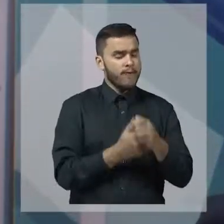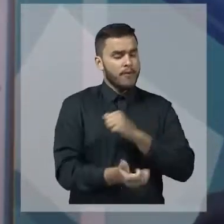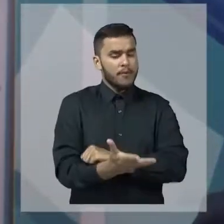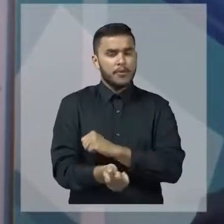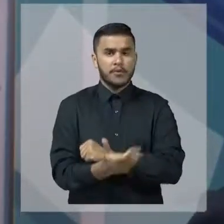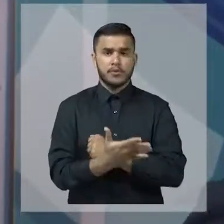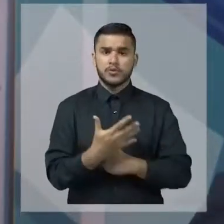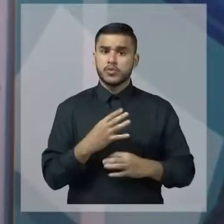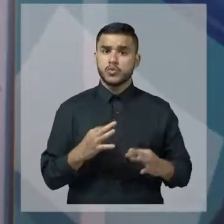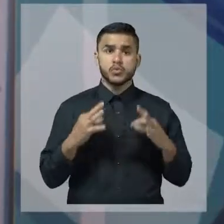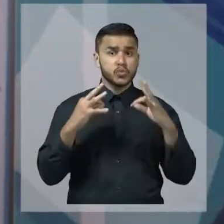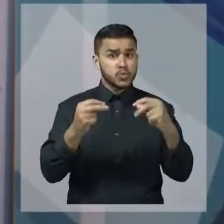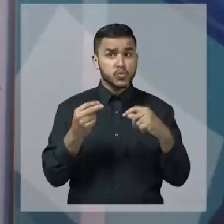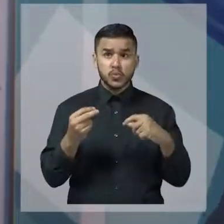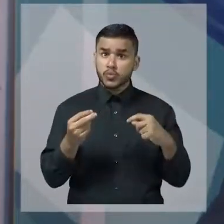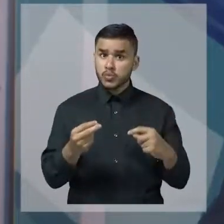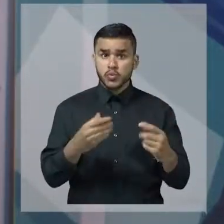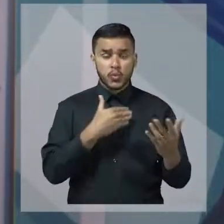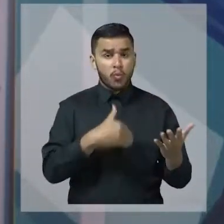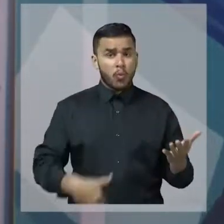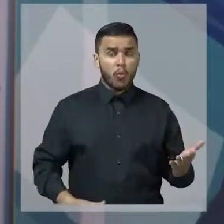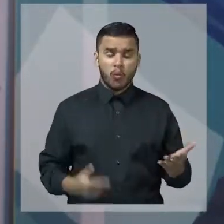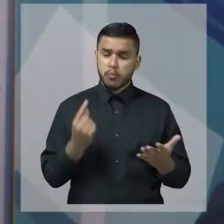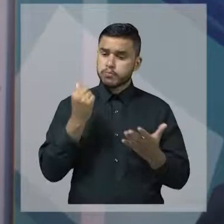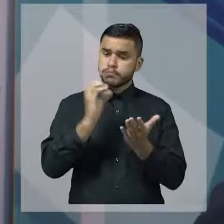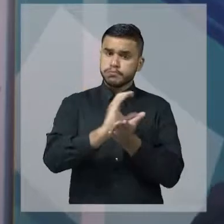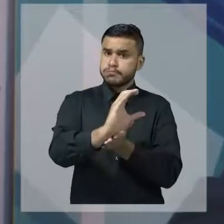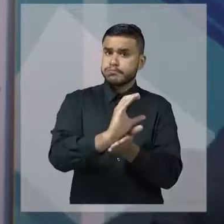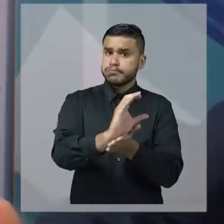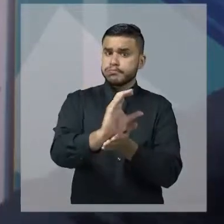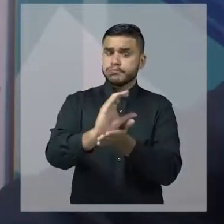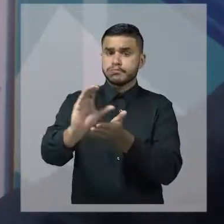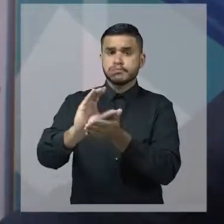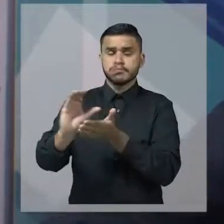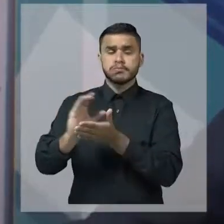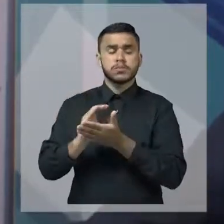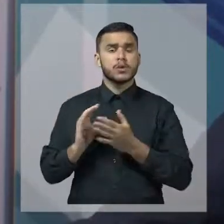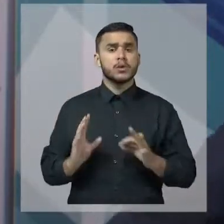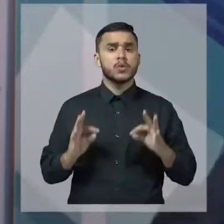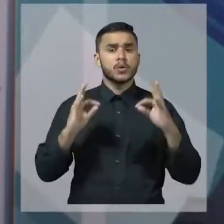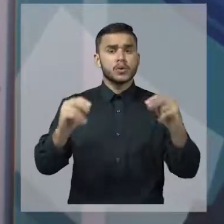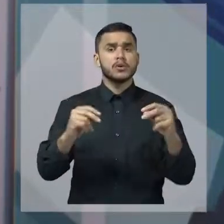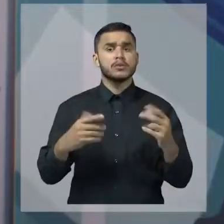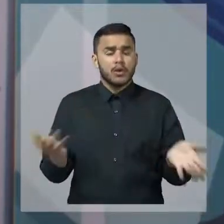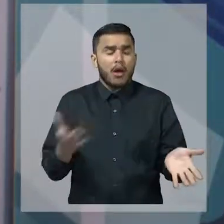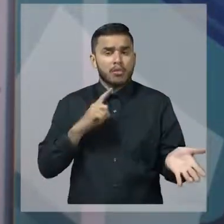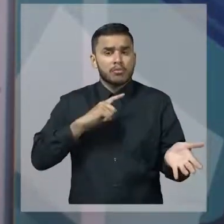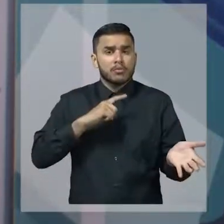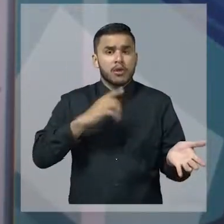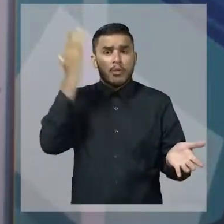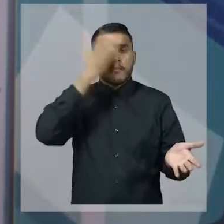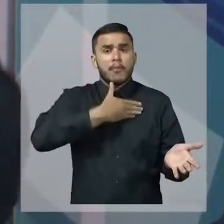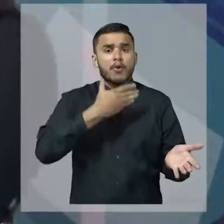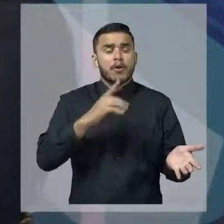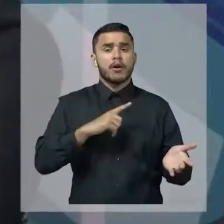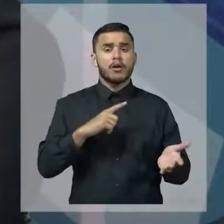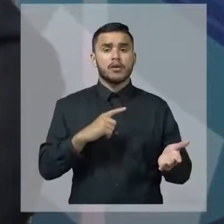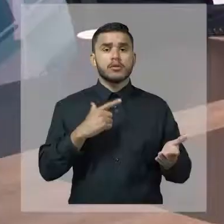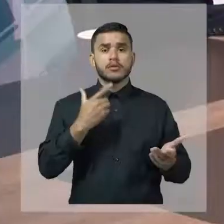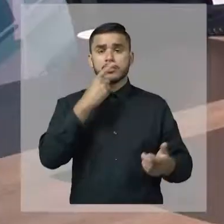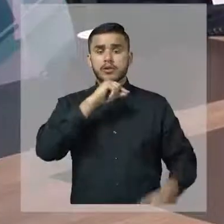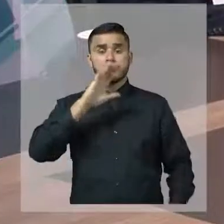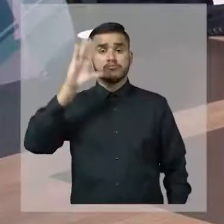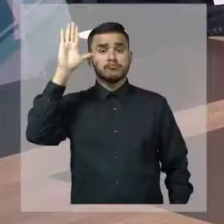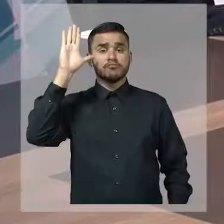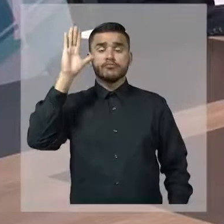Estado e distribuía como doação, que era apresentada na prestação de contas pelos respectivos